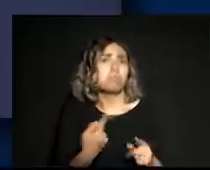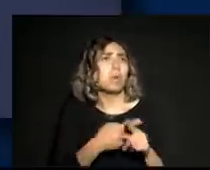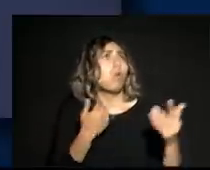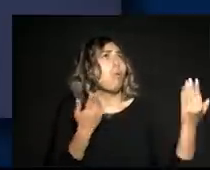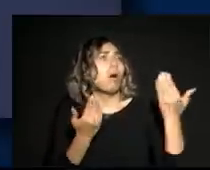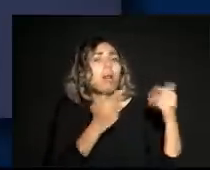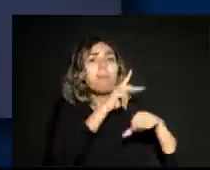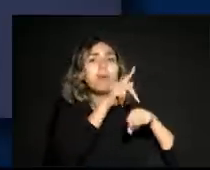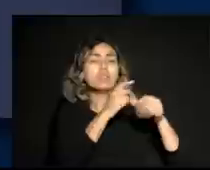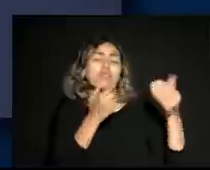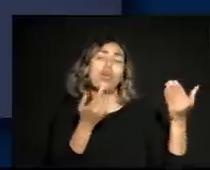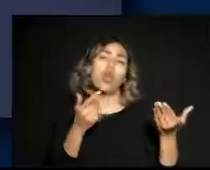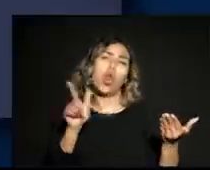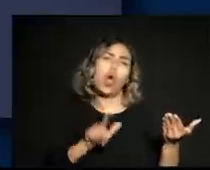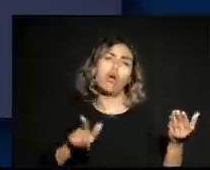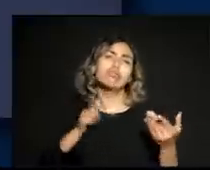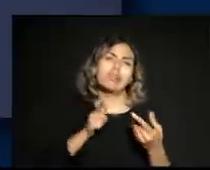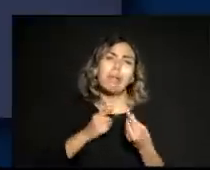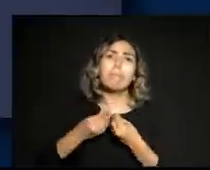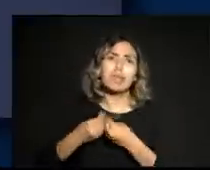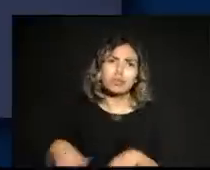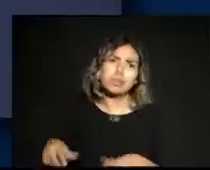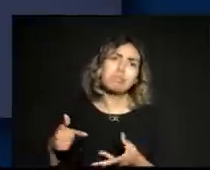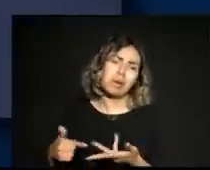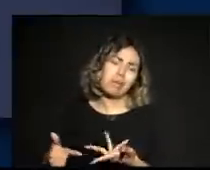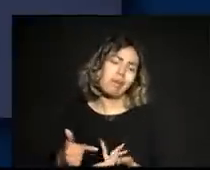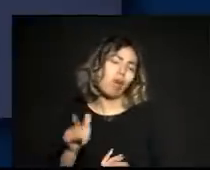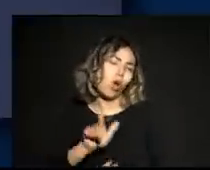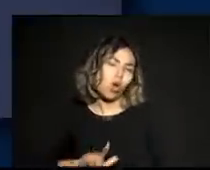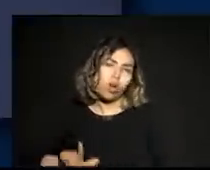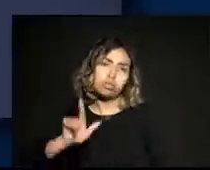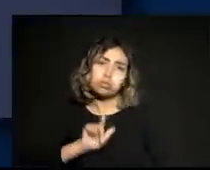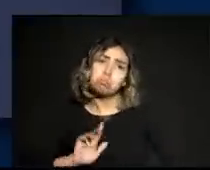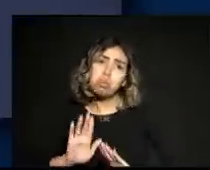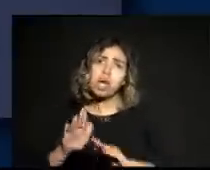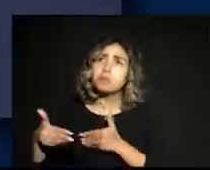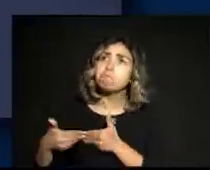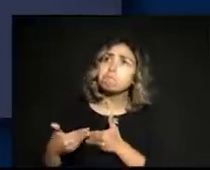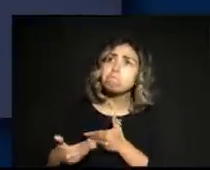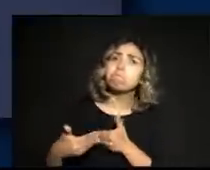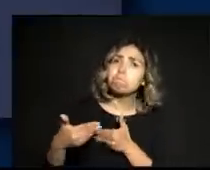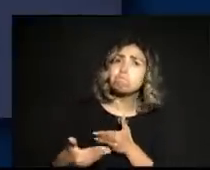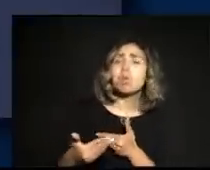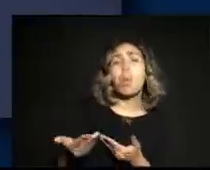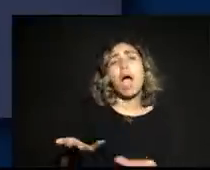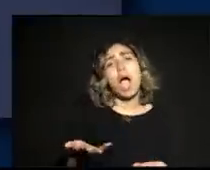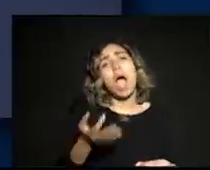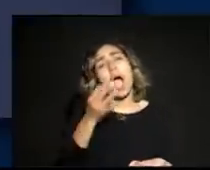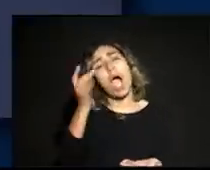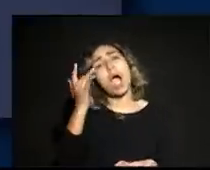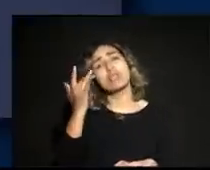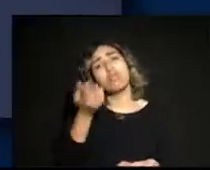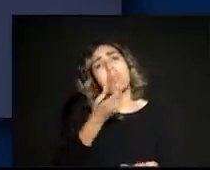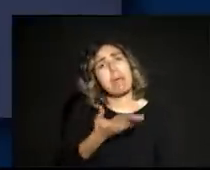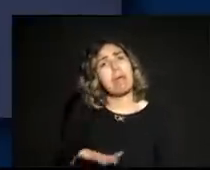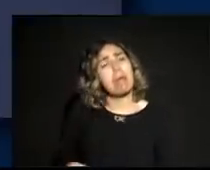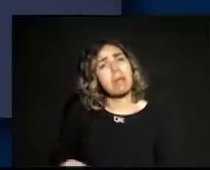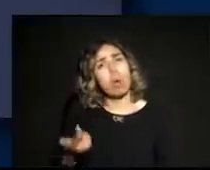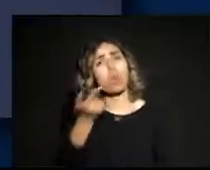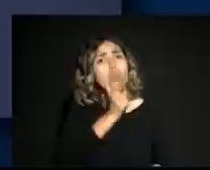obviamente que deixou muitas mazelas é e eu acho que a gente a gente foi bem é